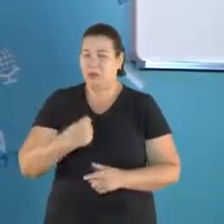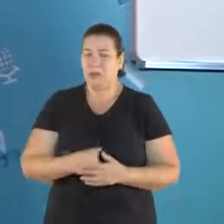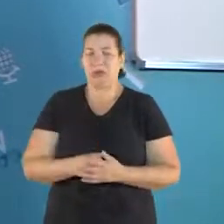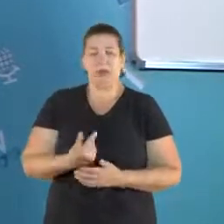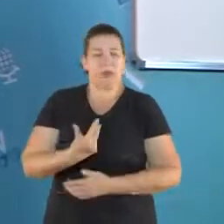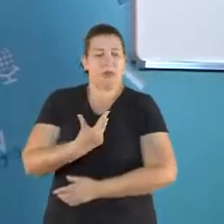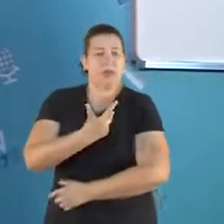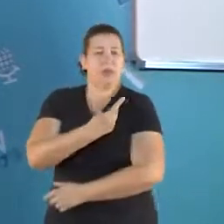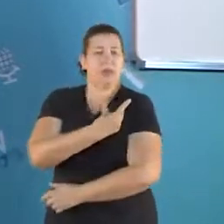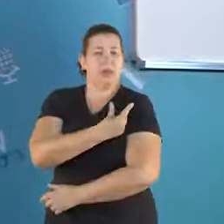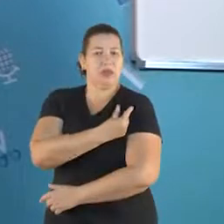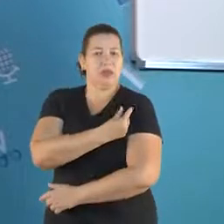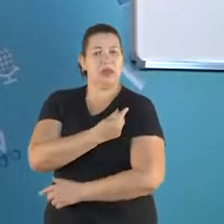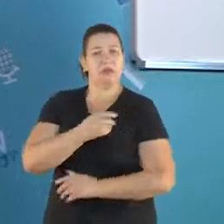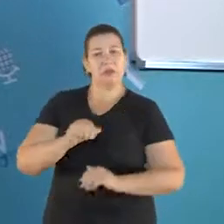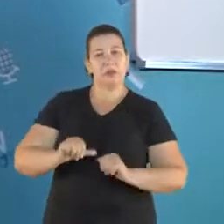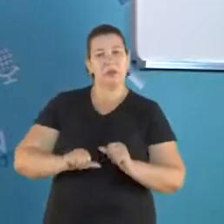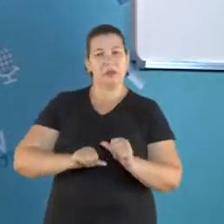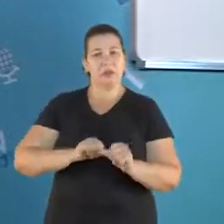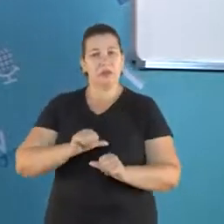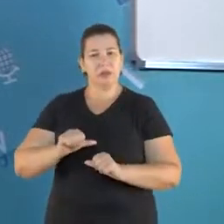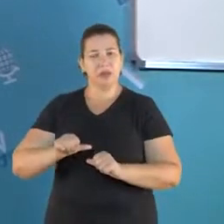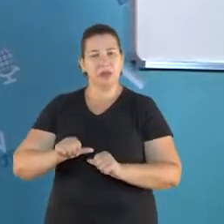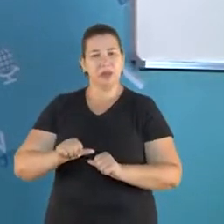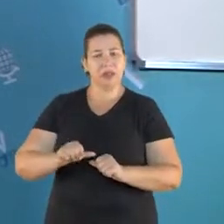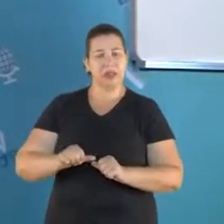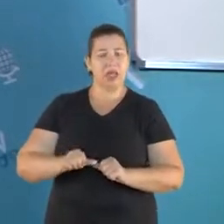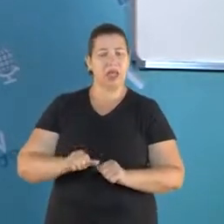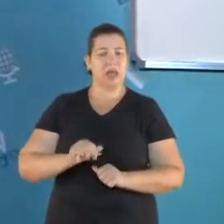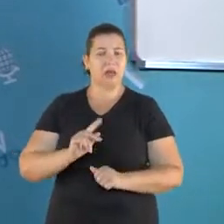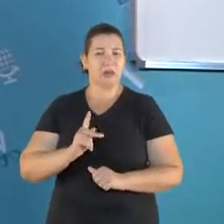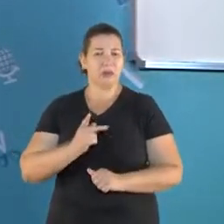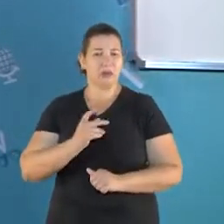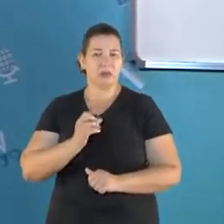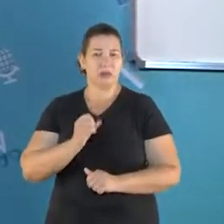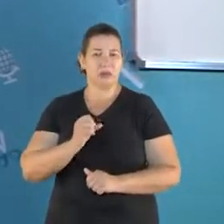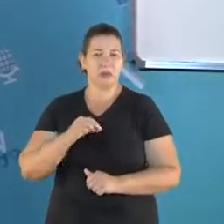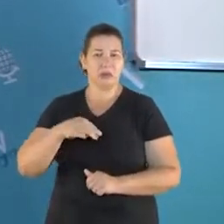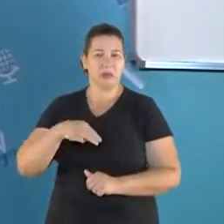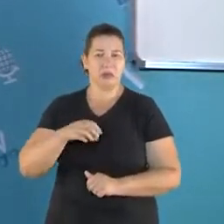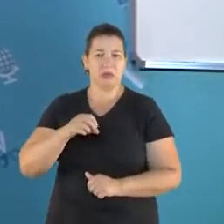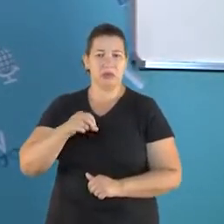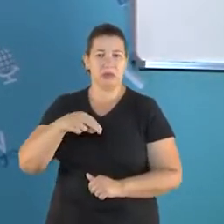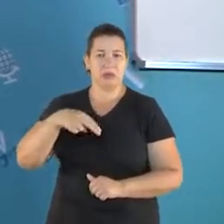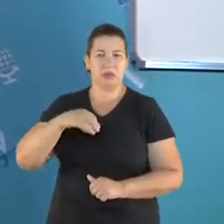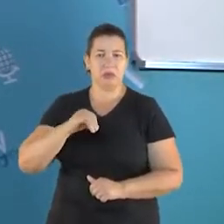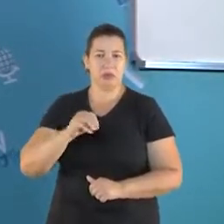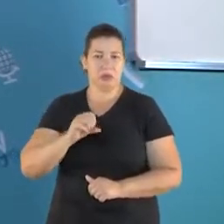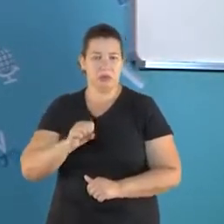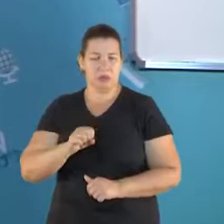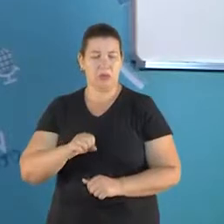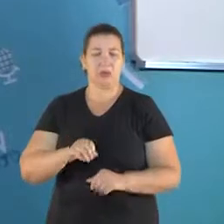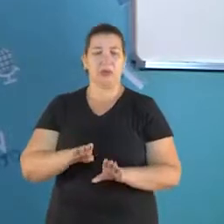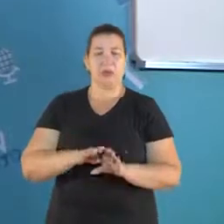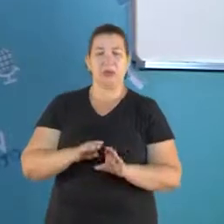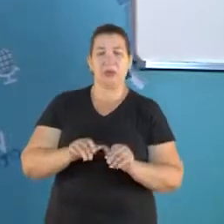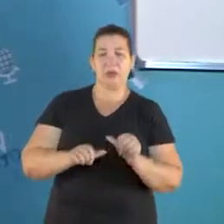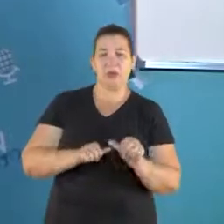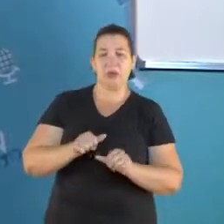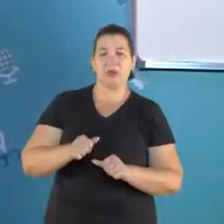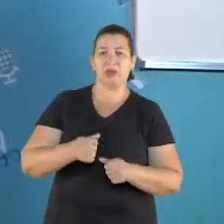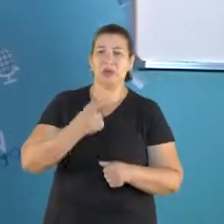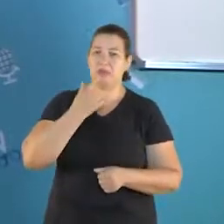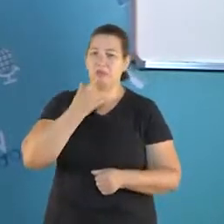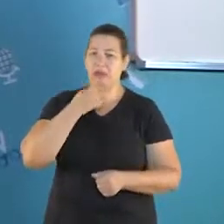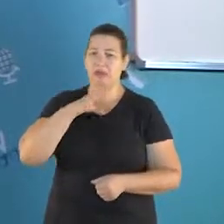essa injeção, que vai alterar a questão dos hormônios ali e o ciclo de ovulação dela, ele não vai estar relacionado com a proteção